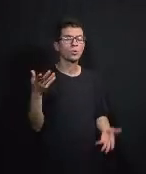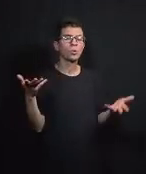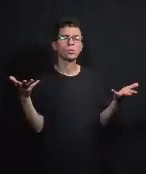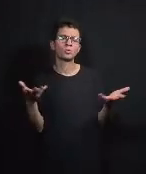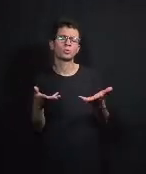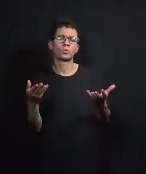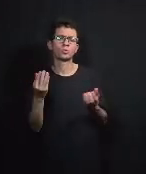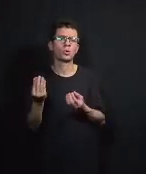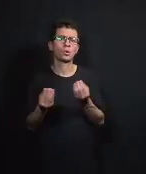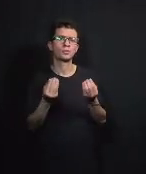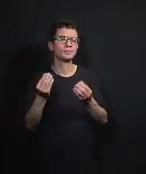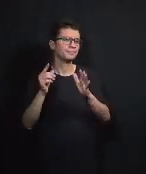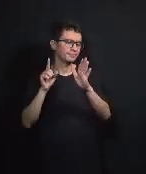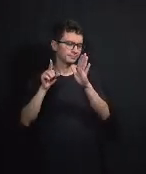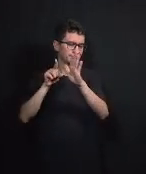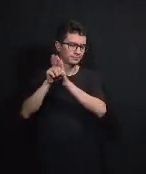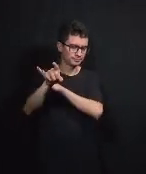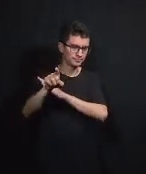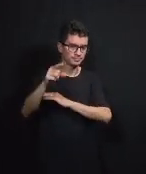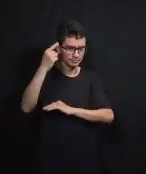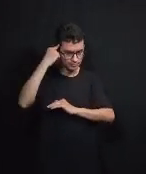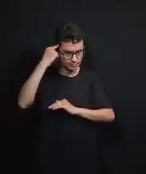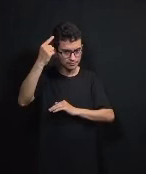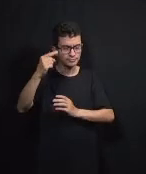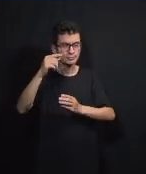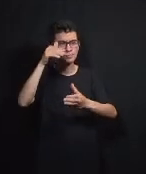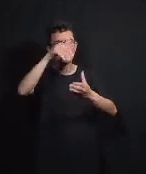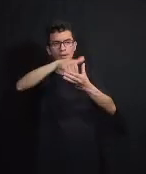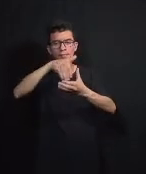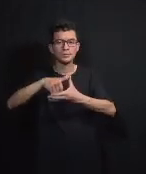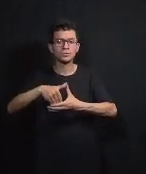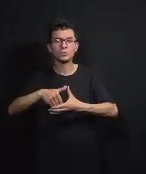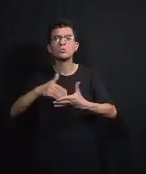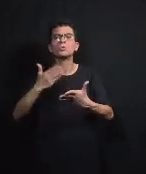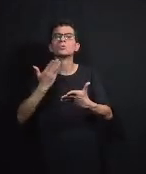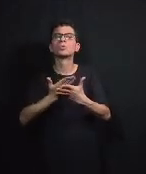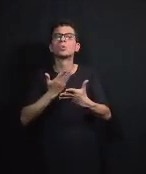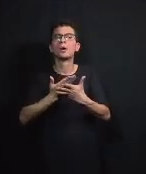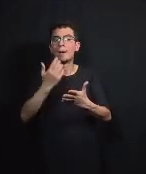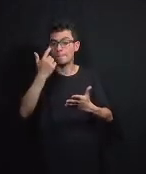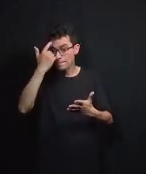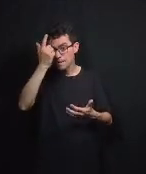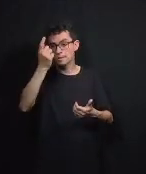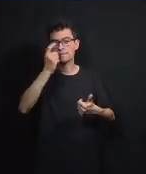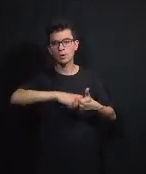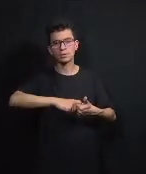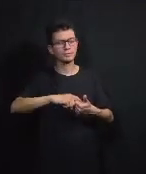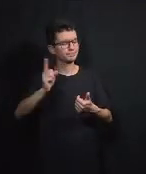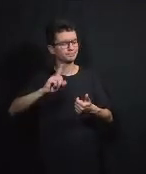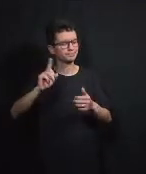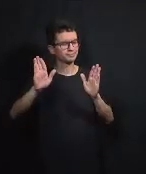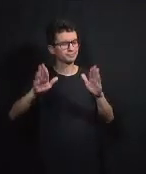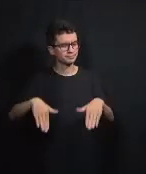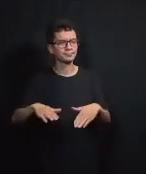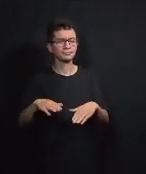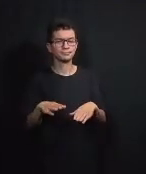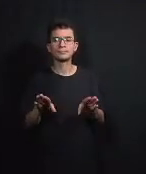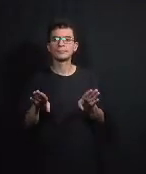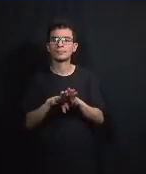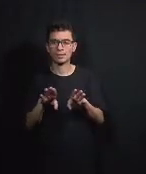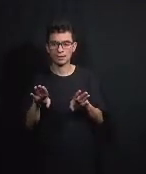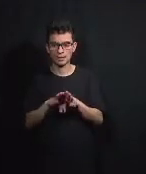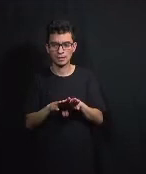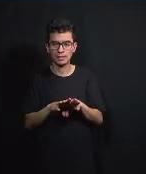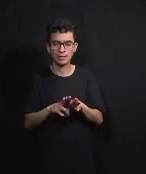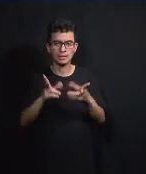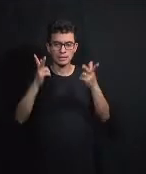aí a pergunta do futuro da democracia. Isto volta? Como era no passado, eu diria que não volta. Vamos naturalizar